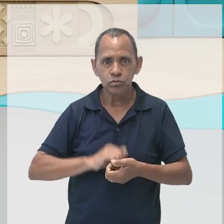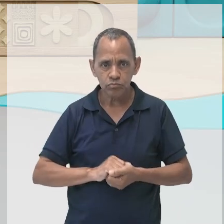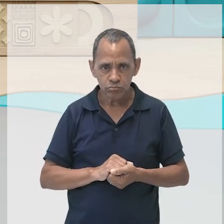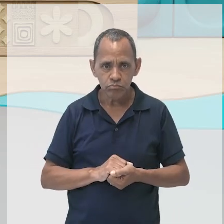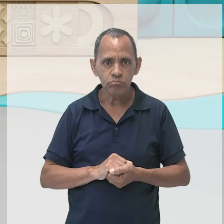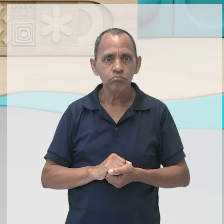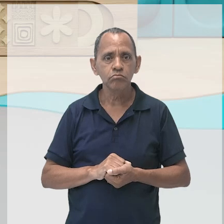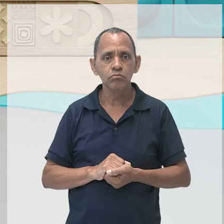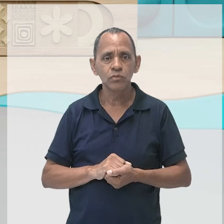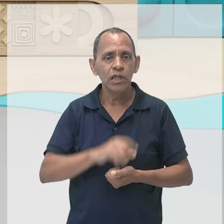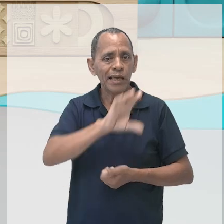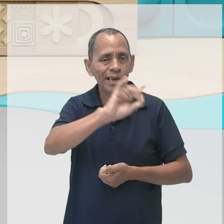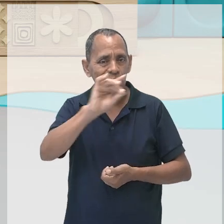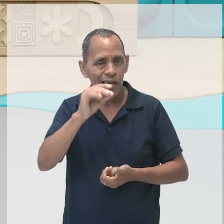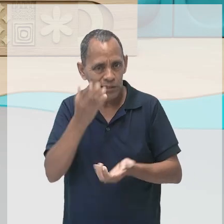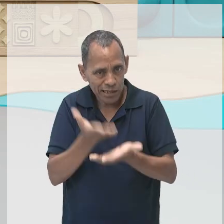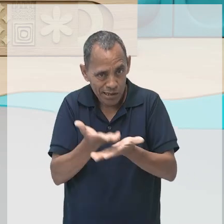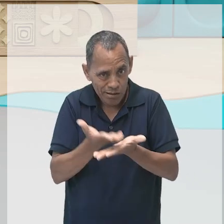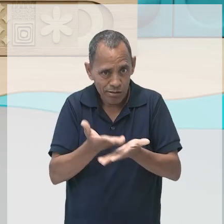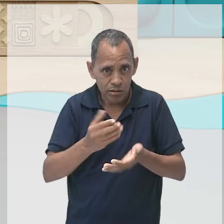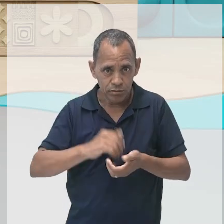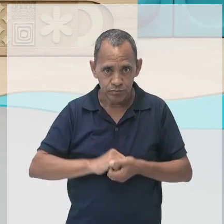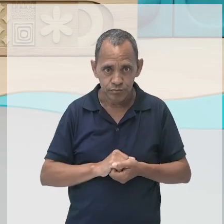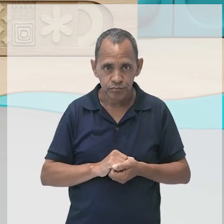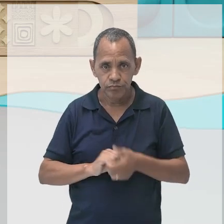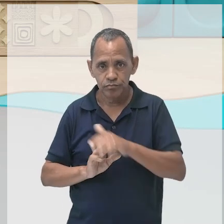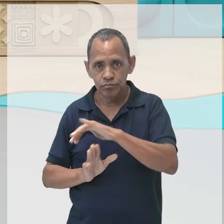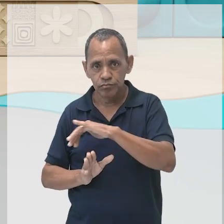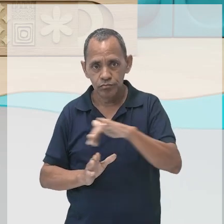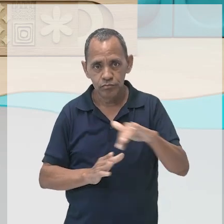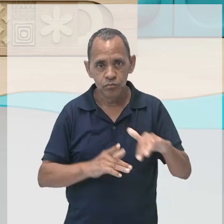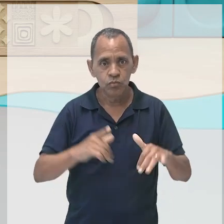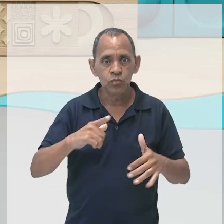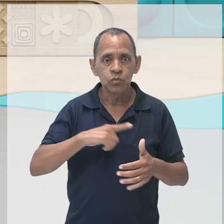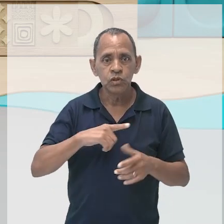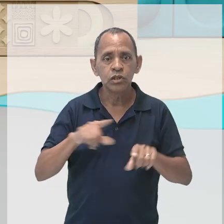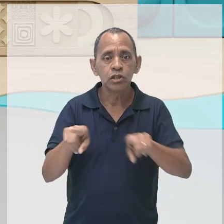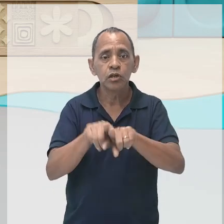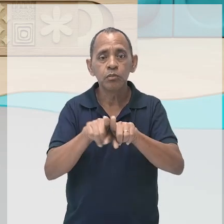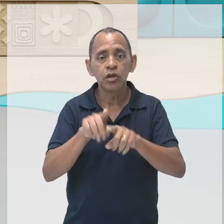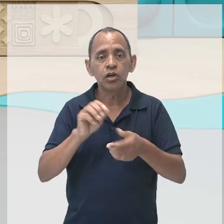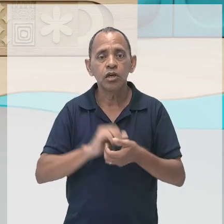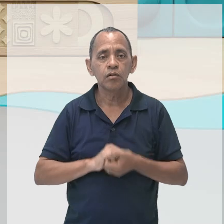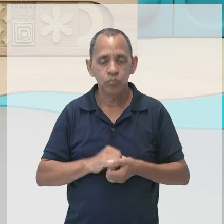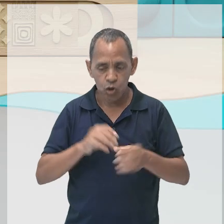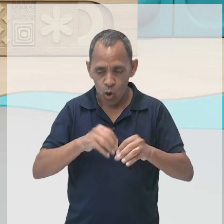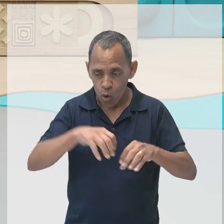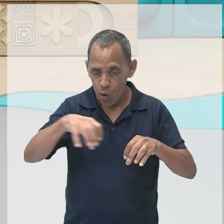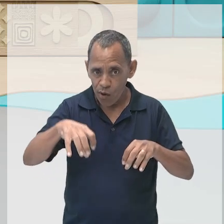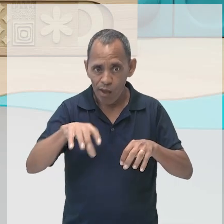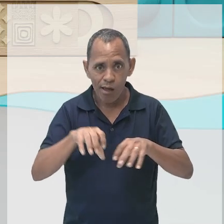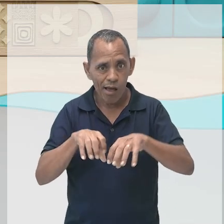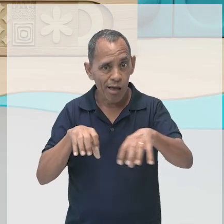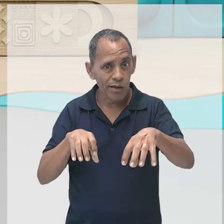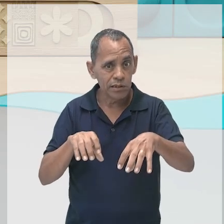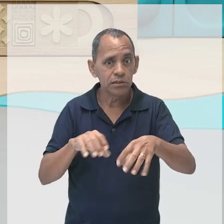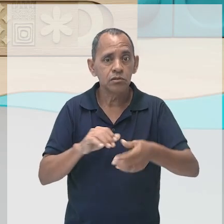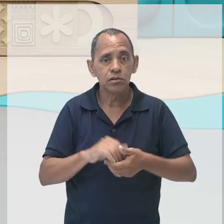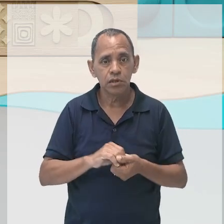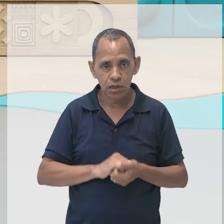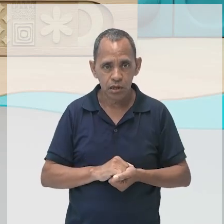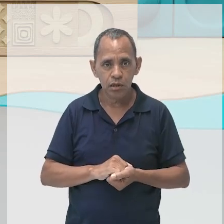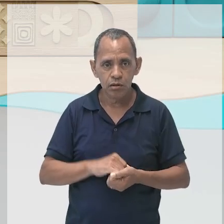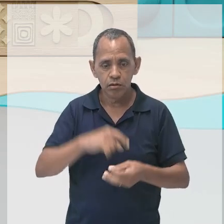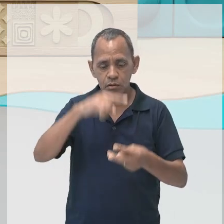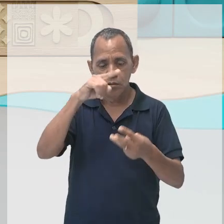bem intensa. Agora, sobre a divisão de uma aula de ginástica localizada, geralmente ela é dividida em 3